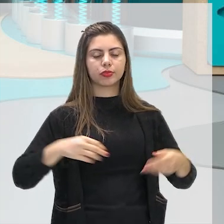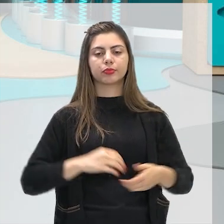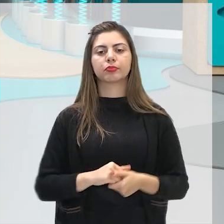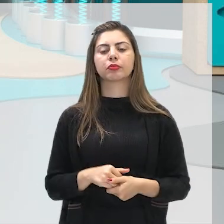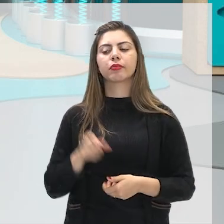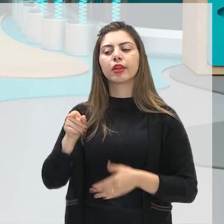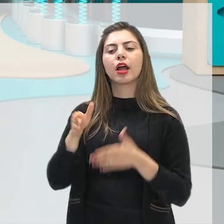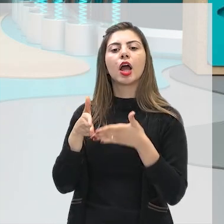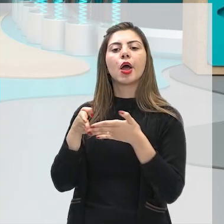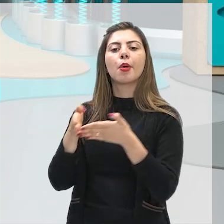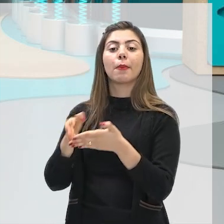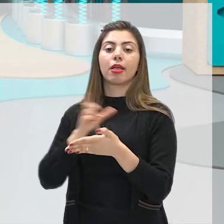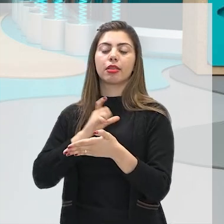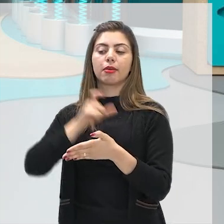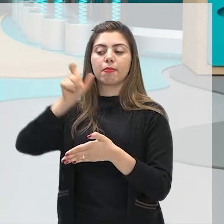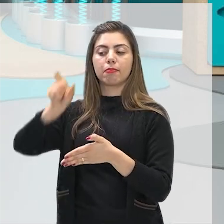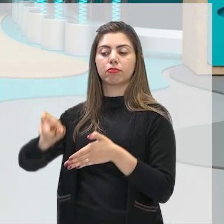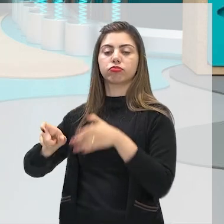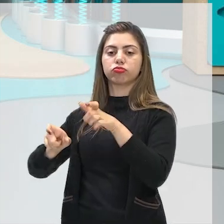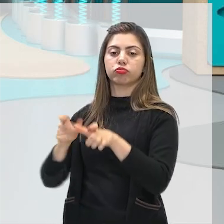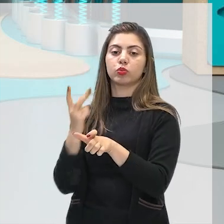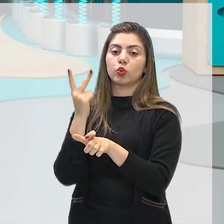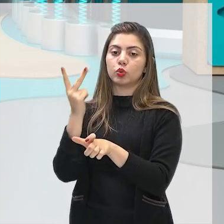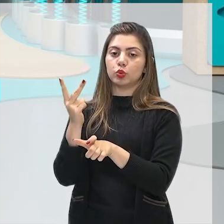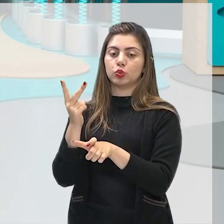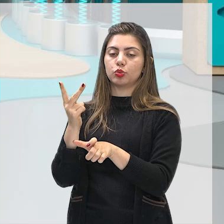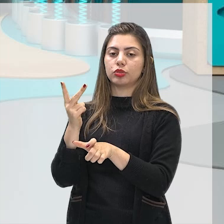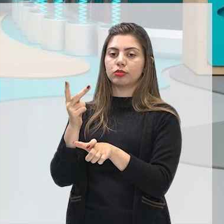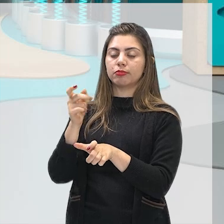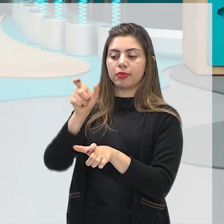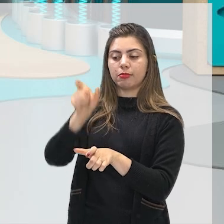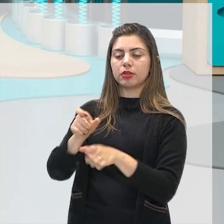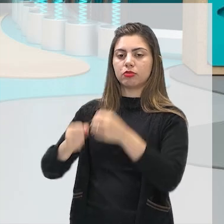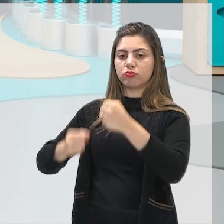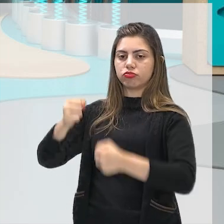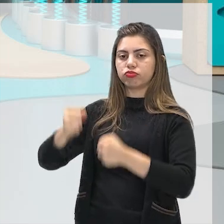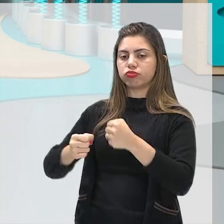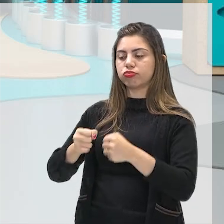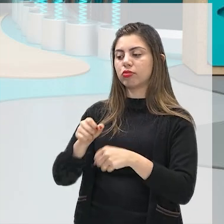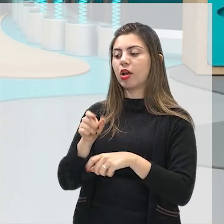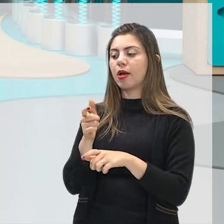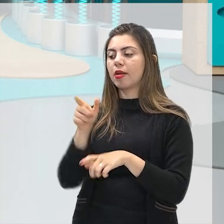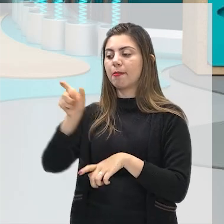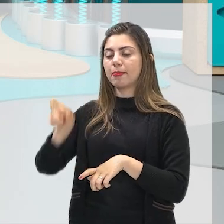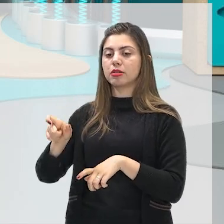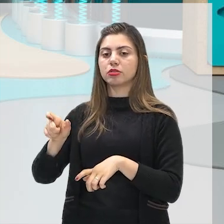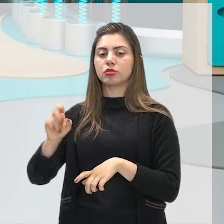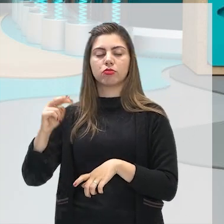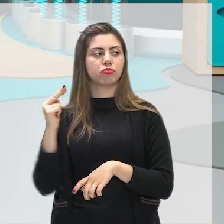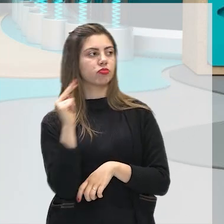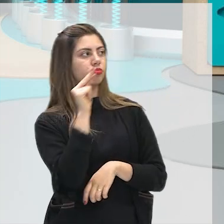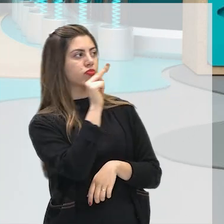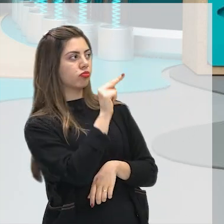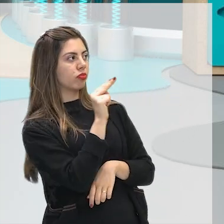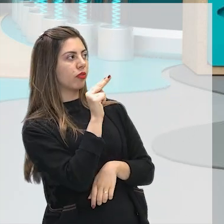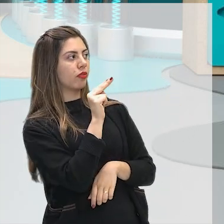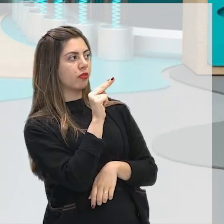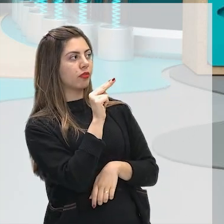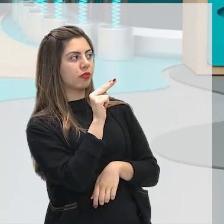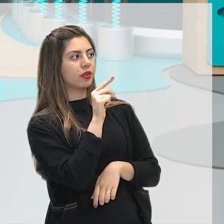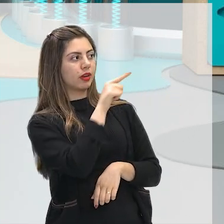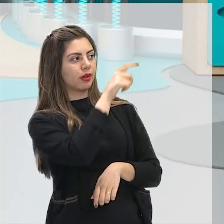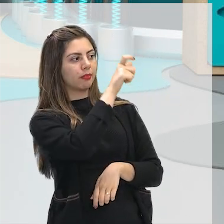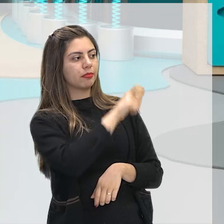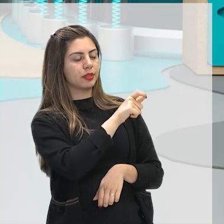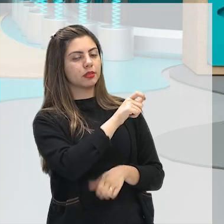barco, nós temos duas pessoas, o que vai conduzir o barco e o que vai ficar em contato visual direto com esse